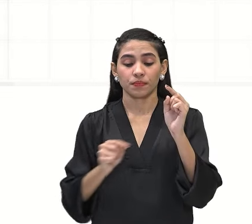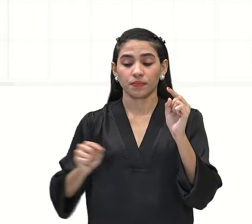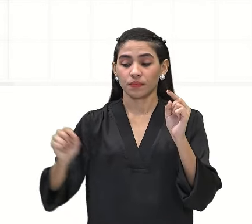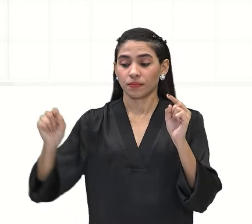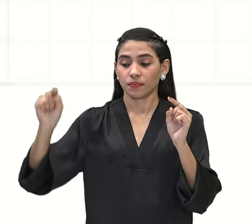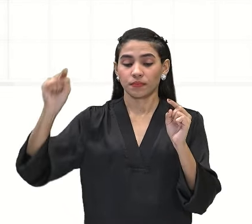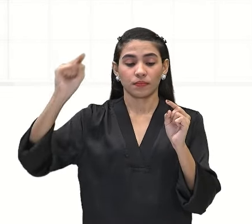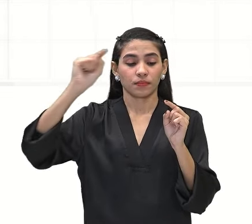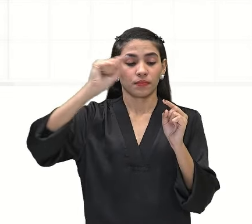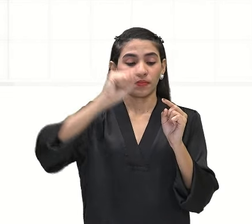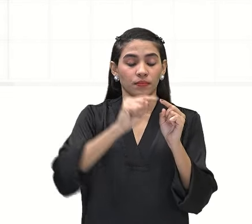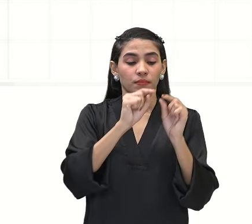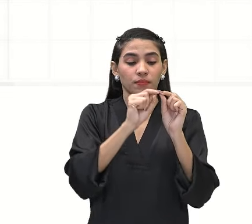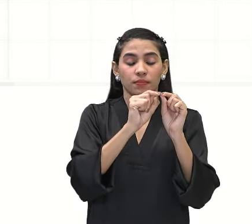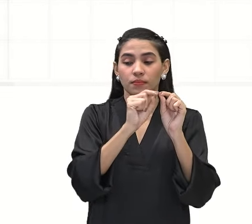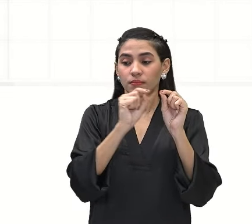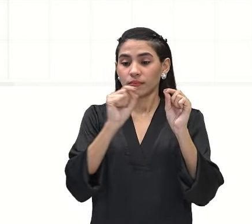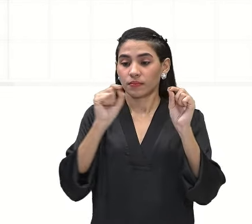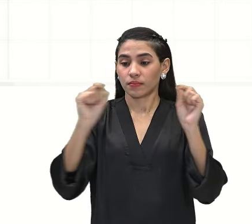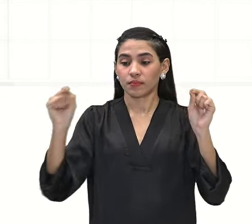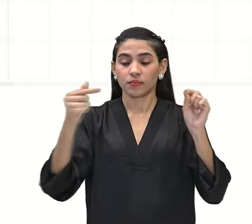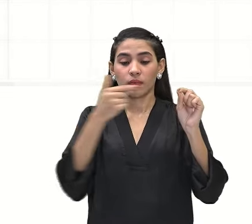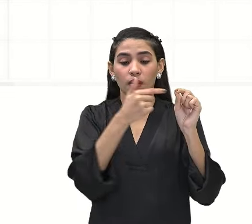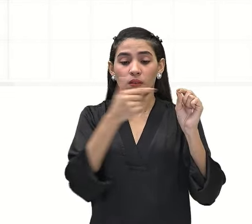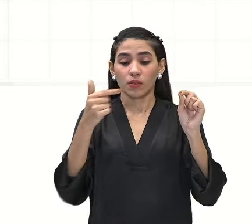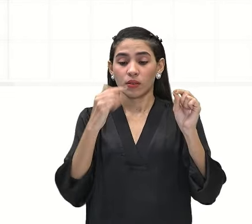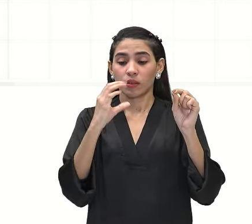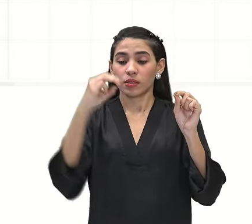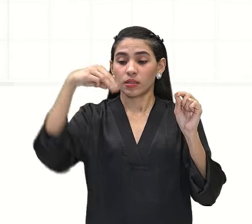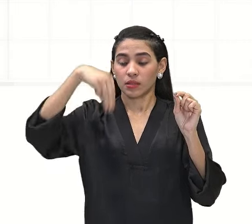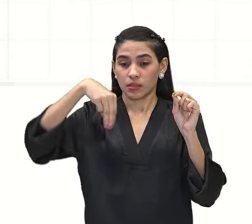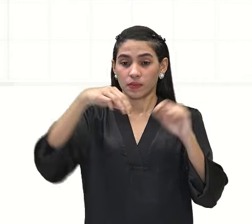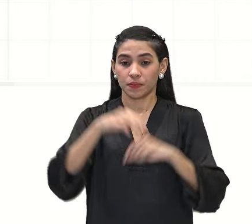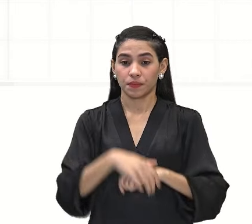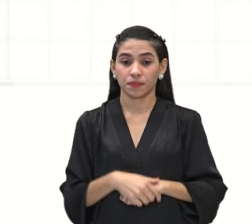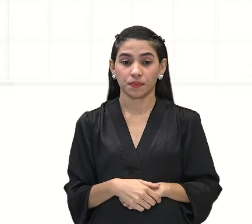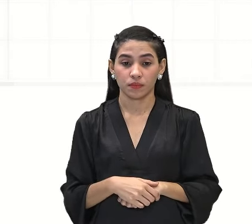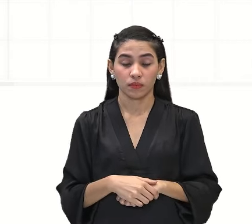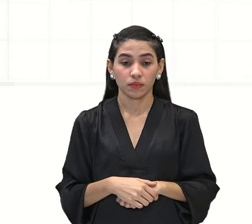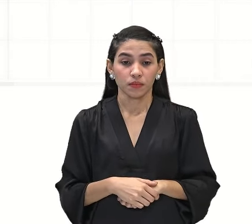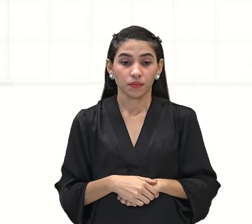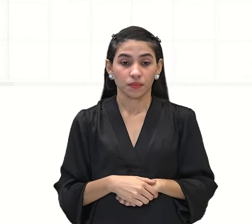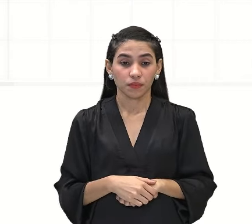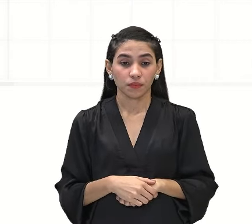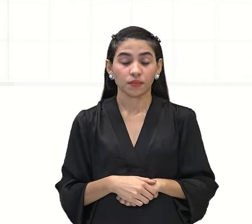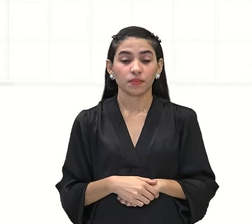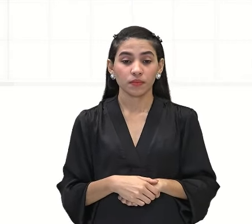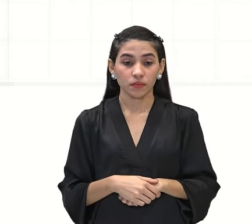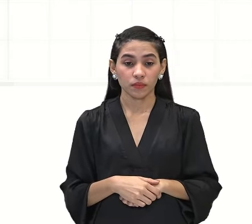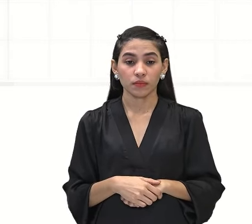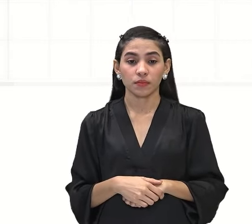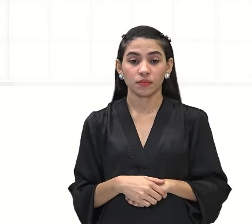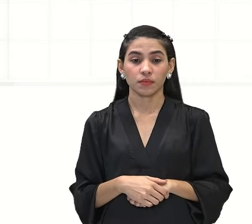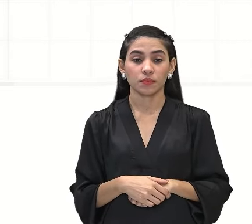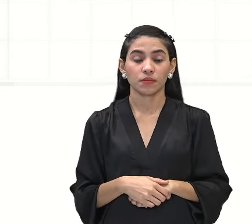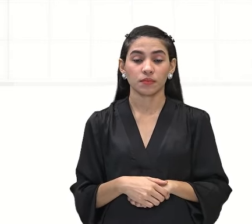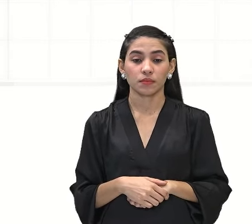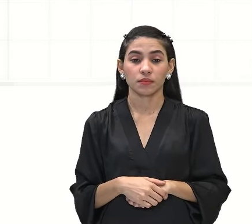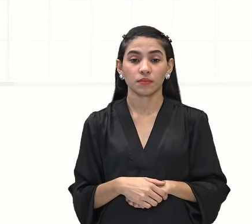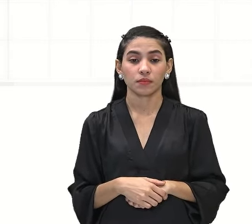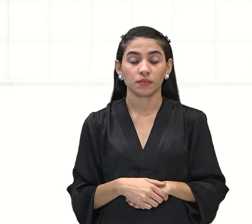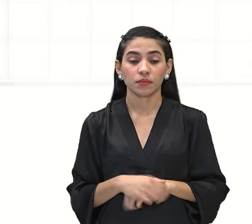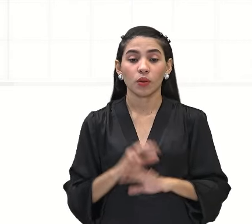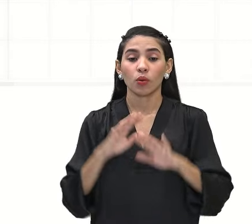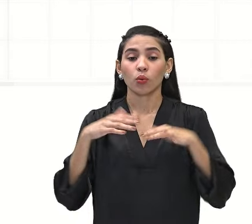será construída para fixar os acentos se cada assento está a 2 m de distância do próximo e considerando pigo a TR o